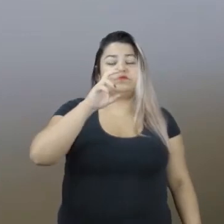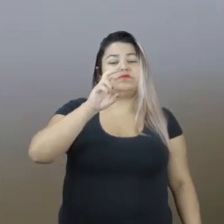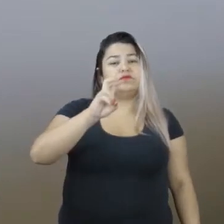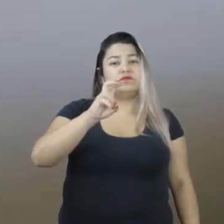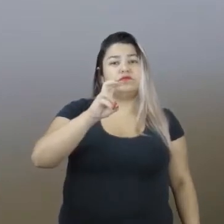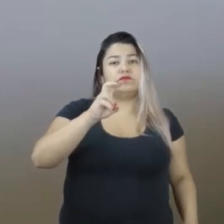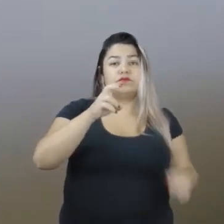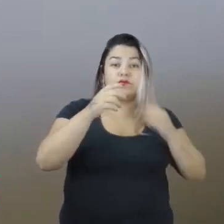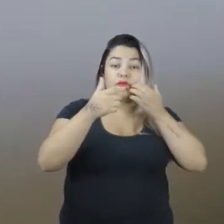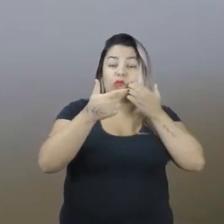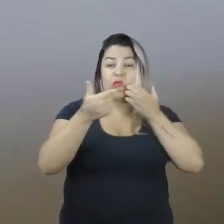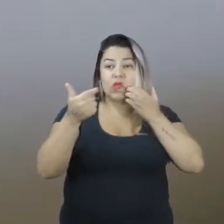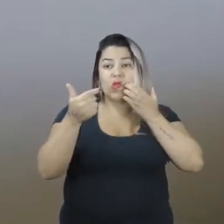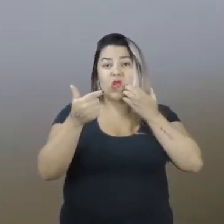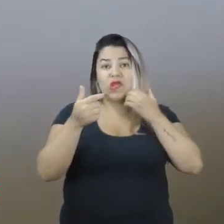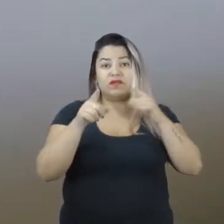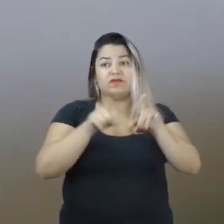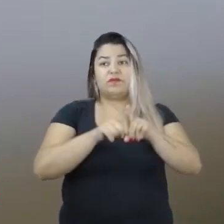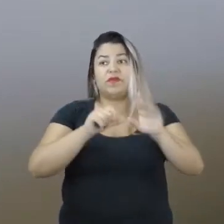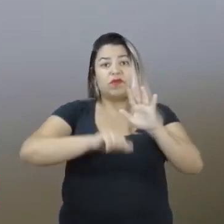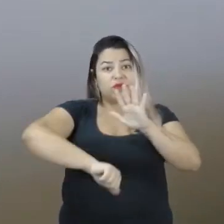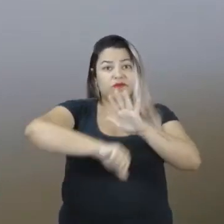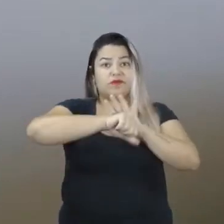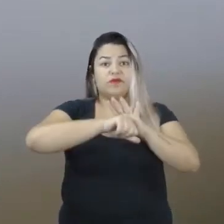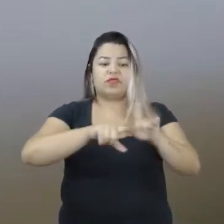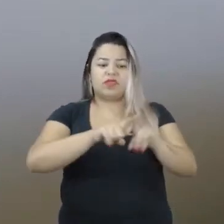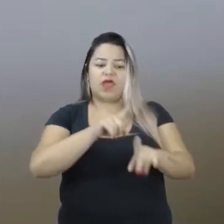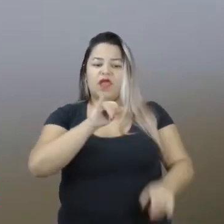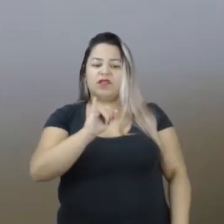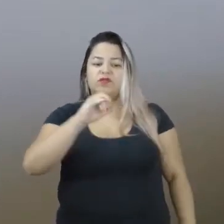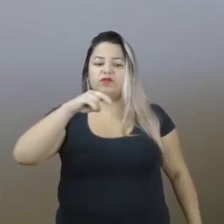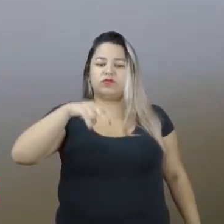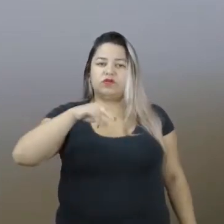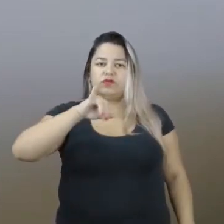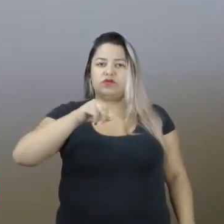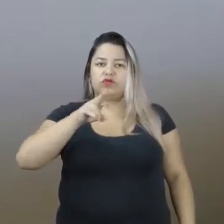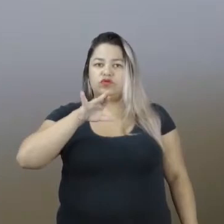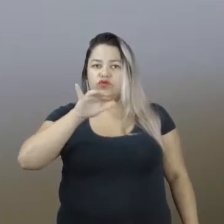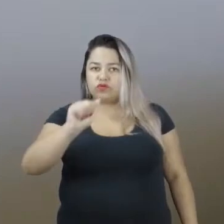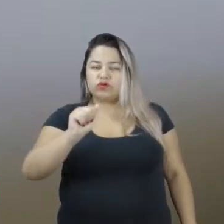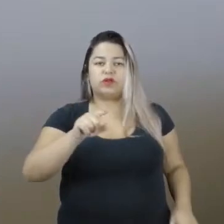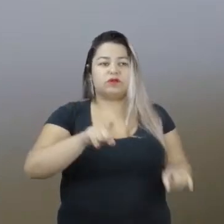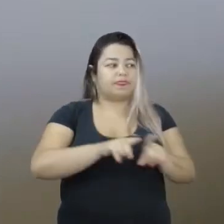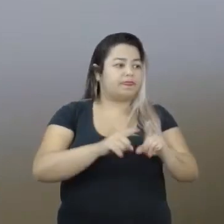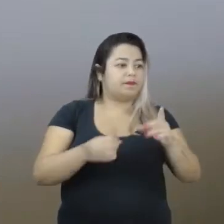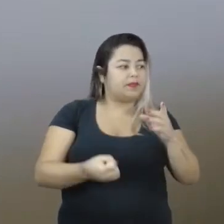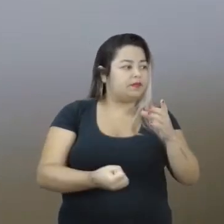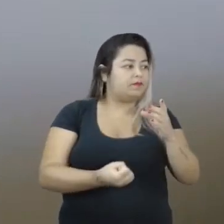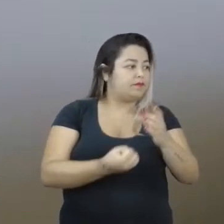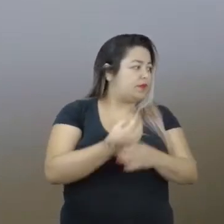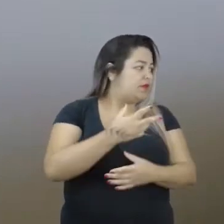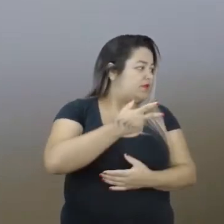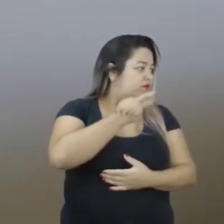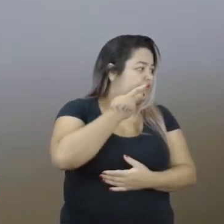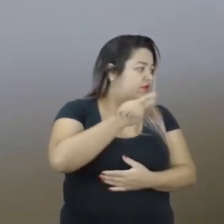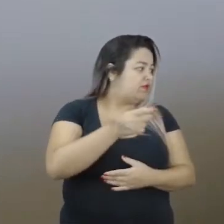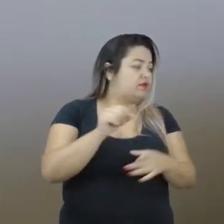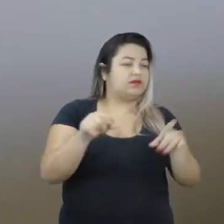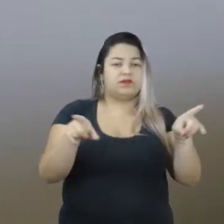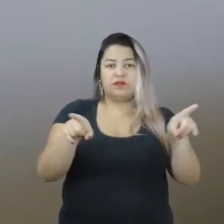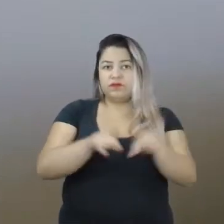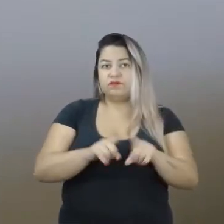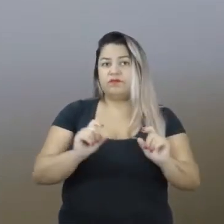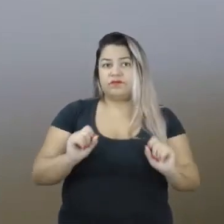14.532, que tipifica como crime o racismo da injúria racial. Autora, eu falei, mas não tinha dado o nome